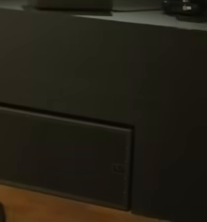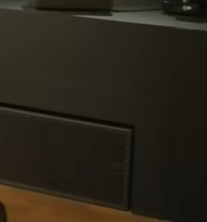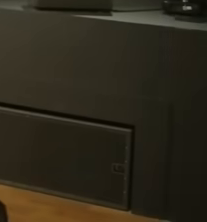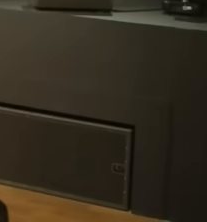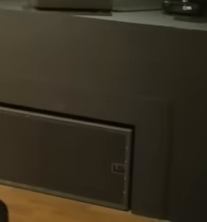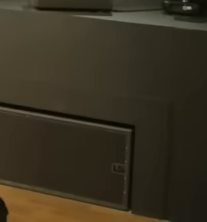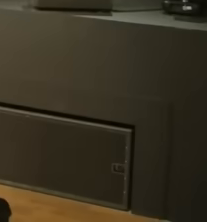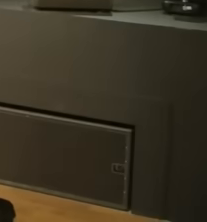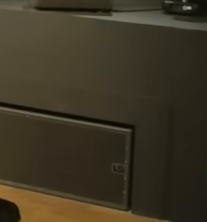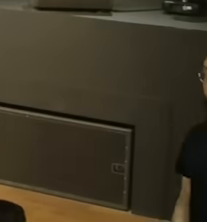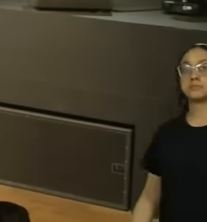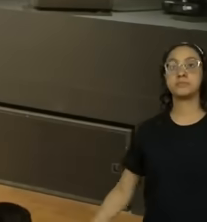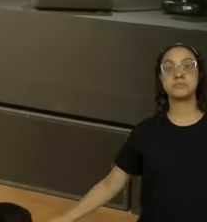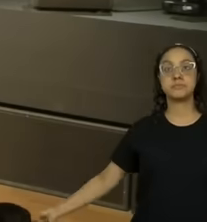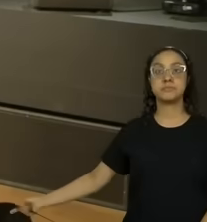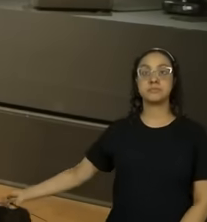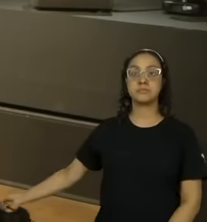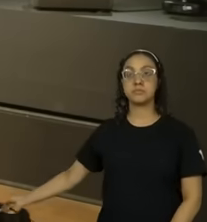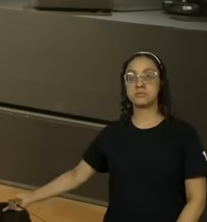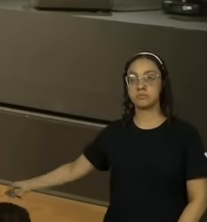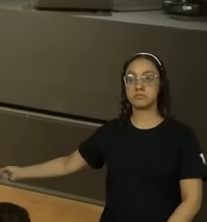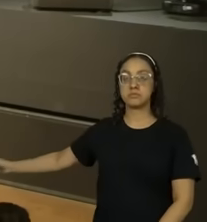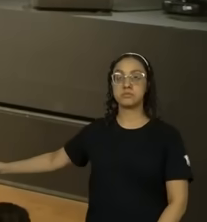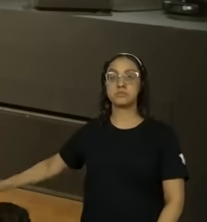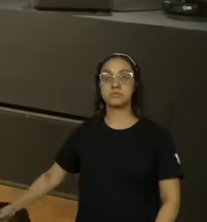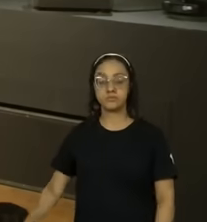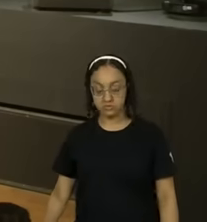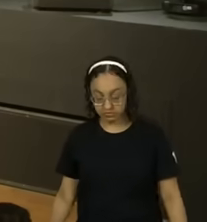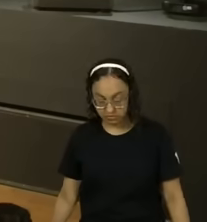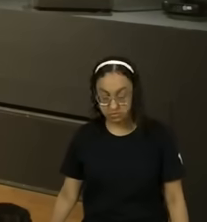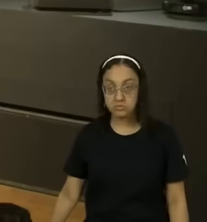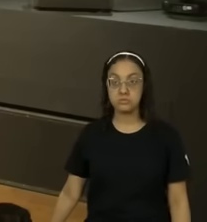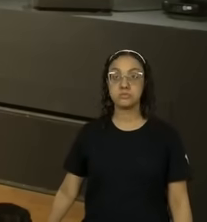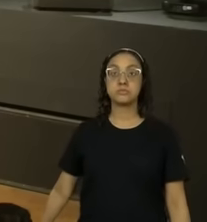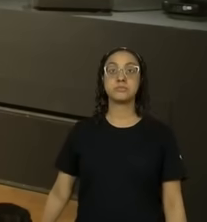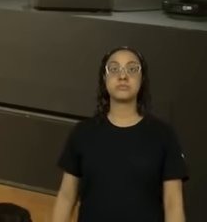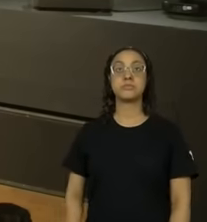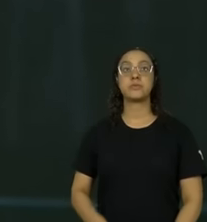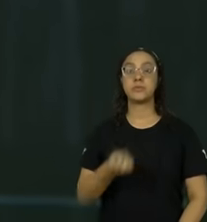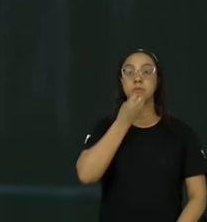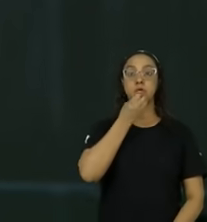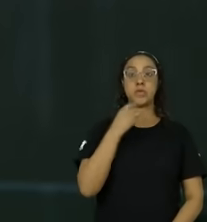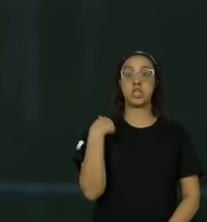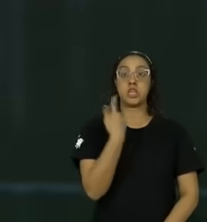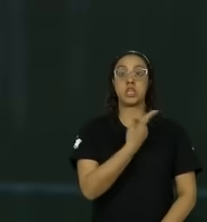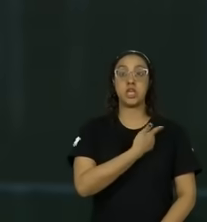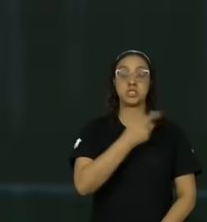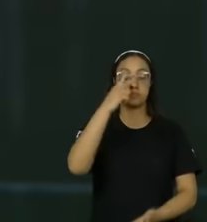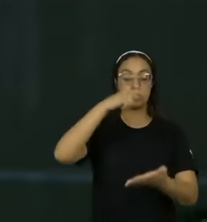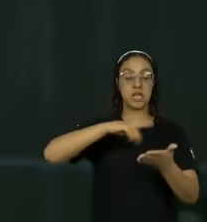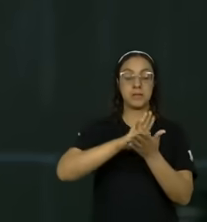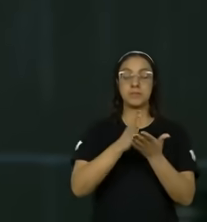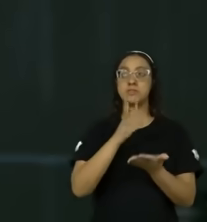bem. Nós vamos ouvir a palavra de Deus. Você que está online, se prepare para ouvir a palavra. Então deixe a sua